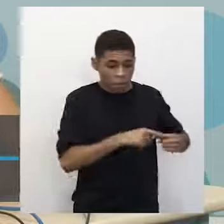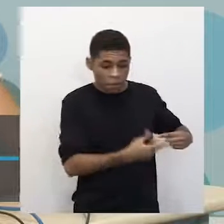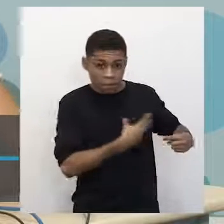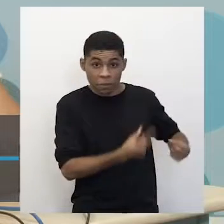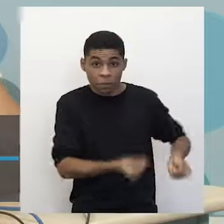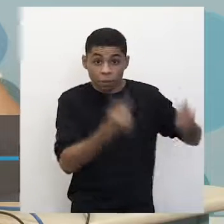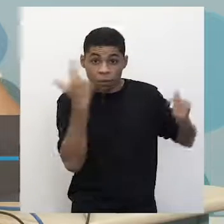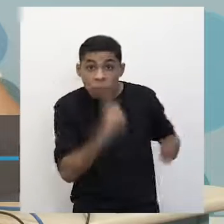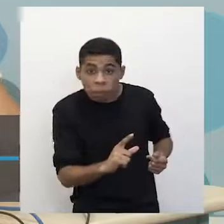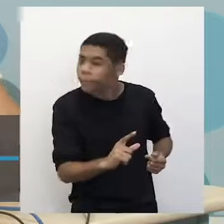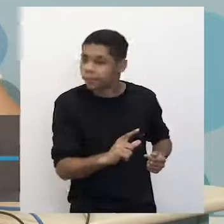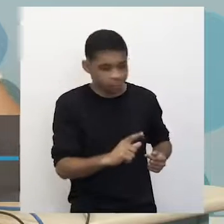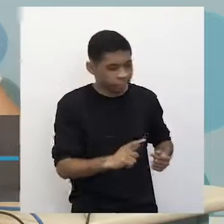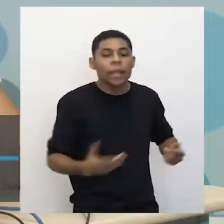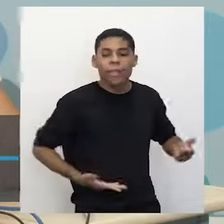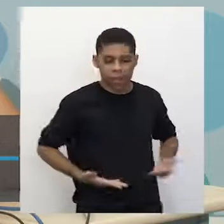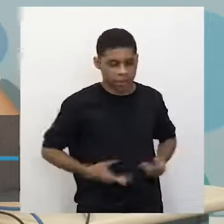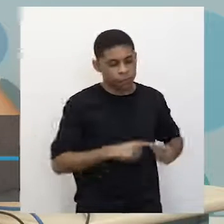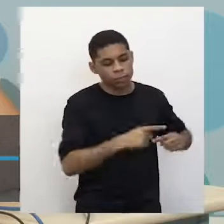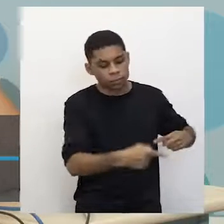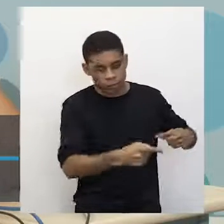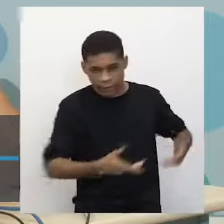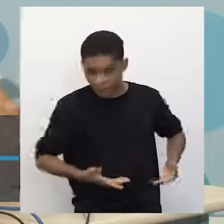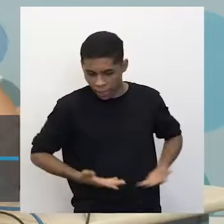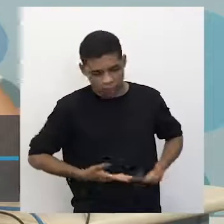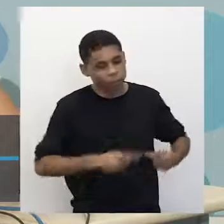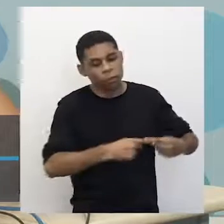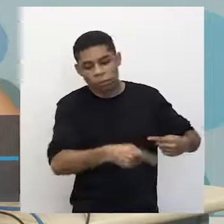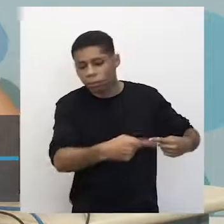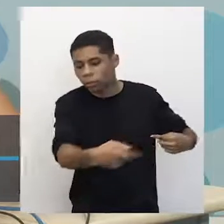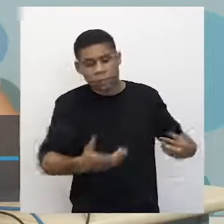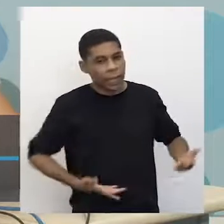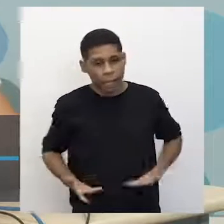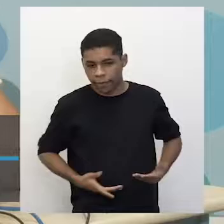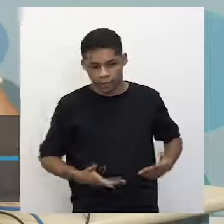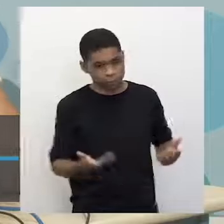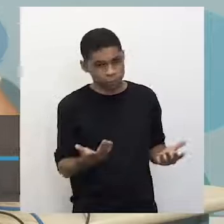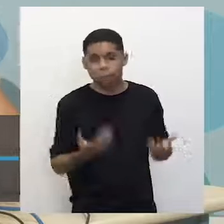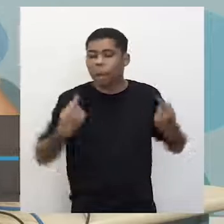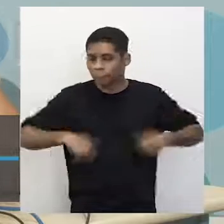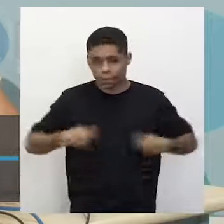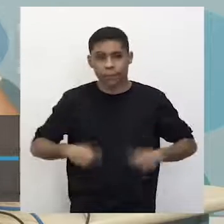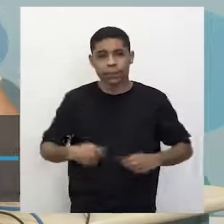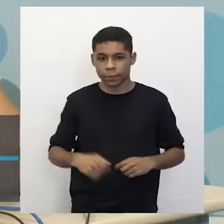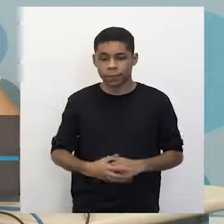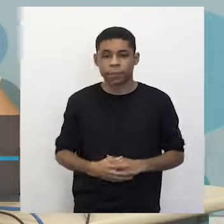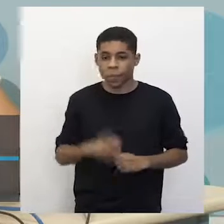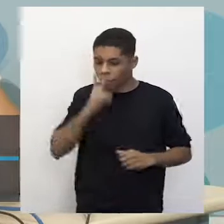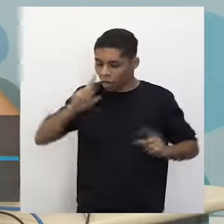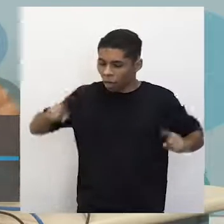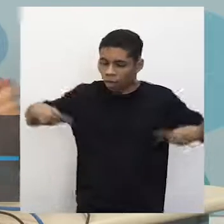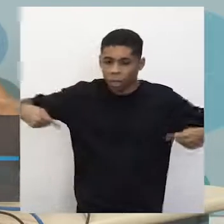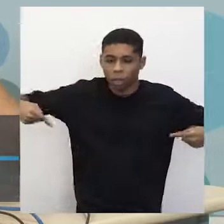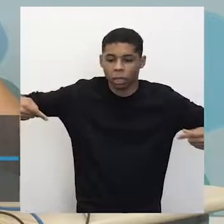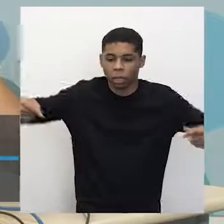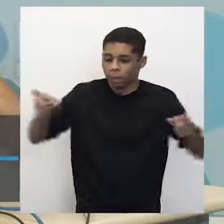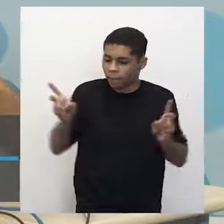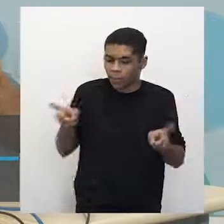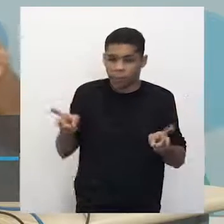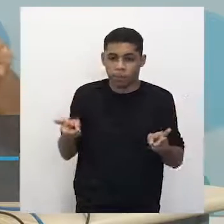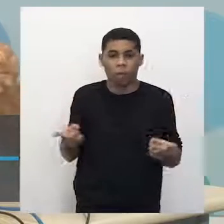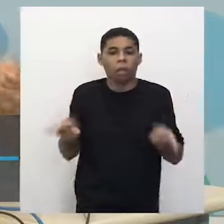mobilidade social aí, tá? E como eu acabei de falar, o servo, ele é só vassalo, ele não é suzerano, ou seja, ele não